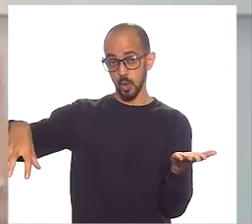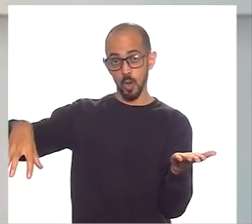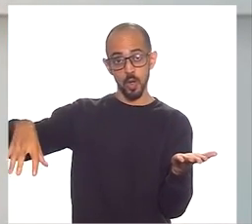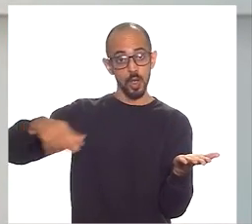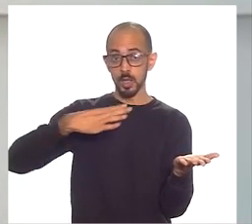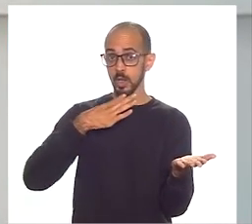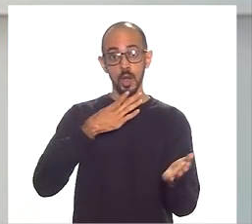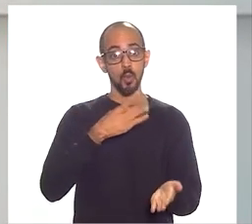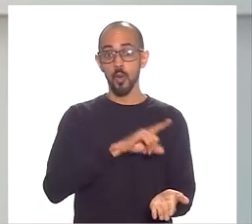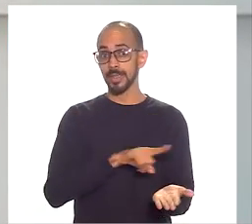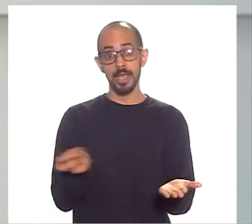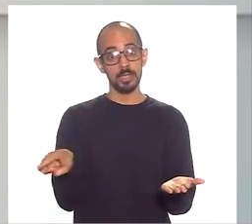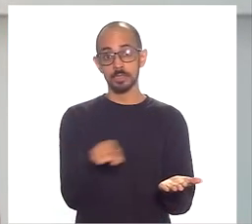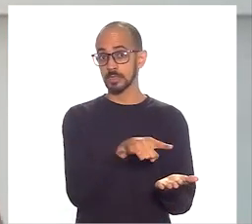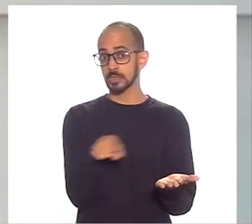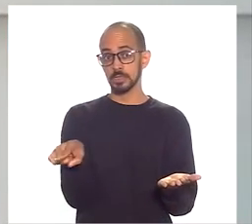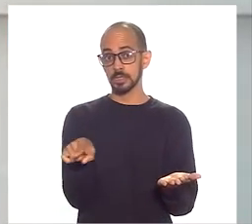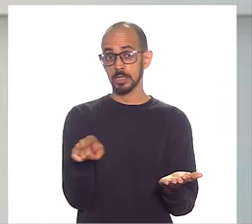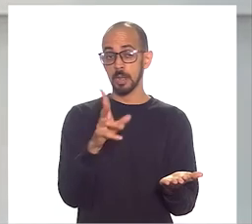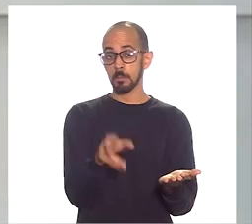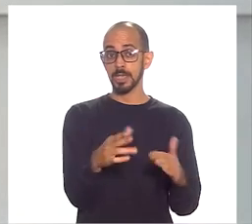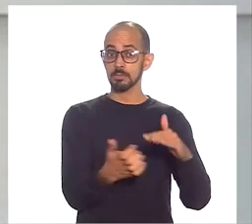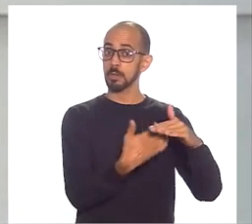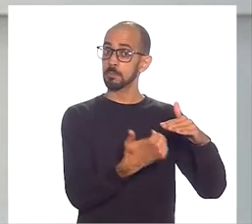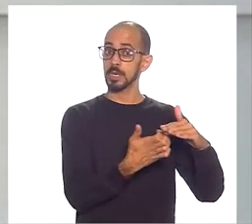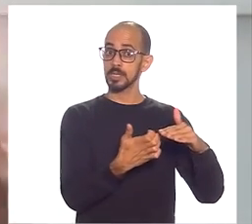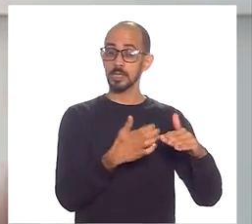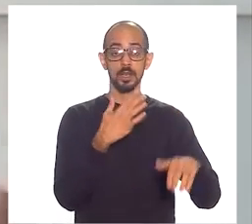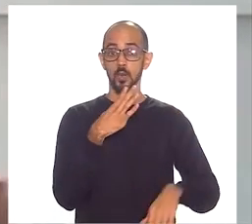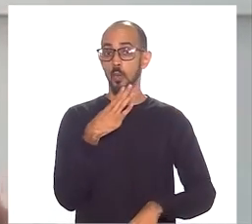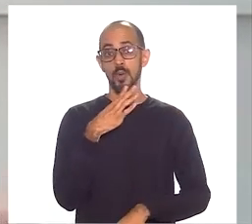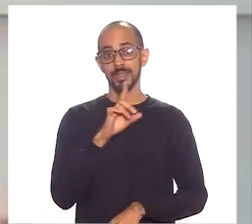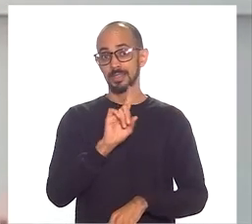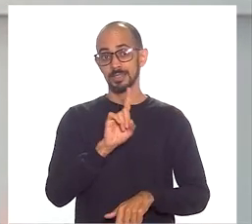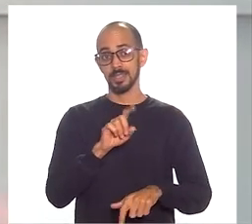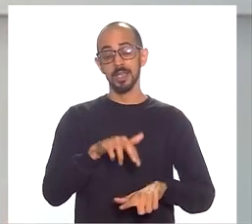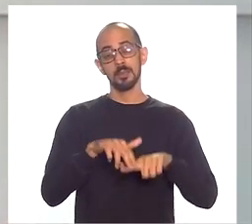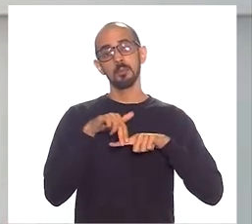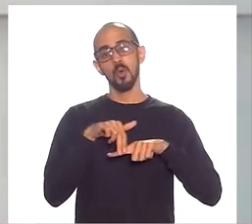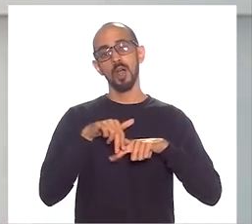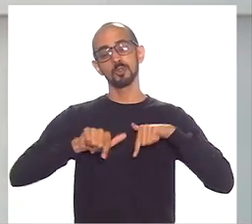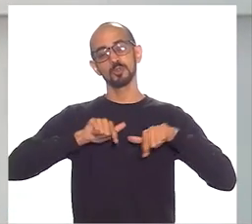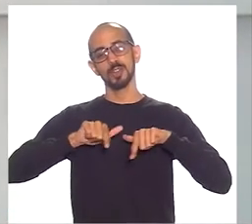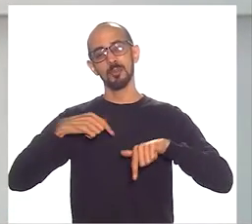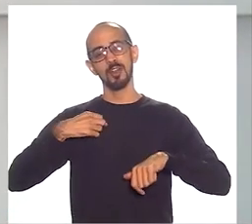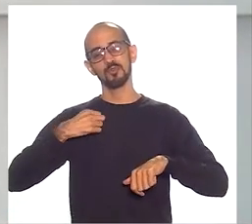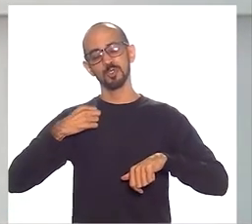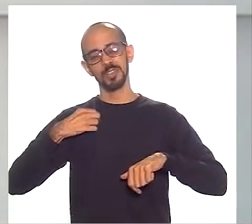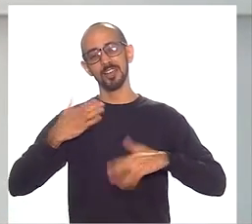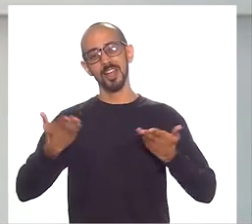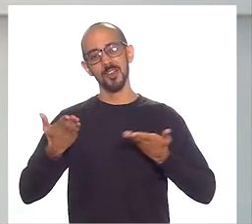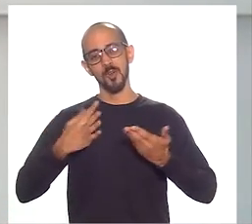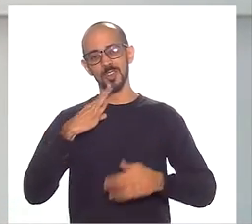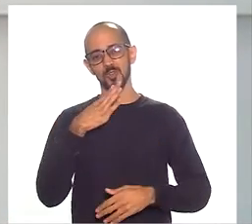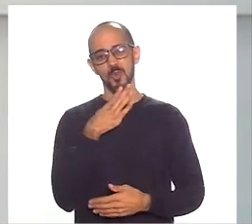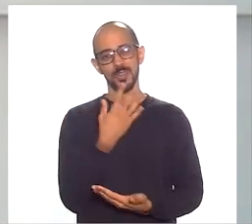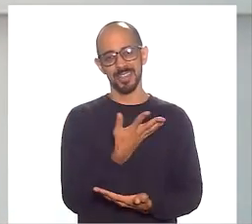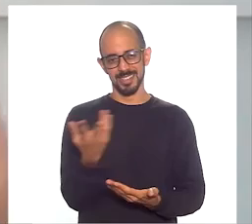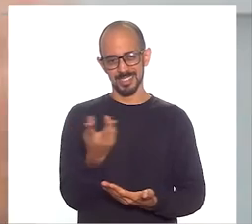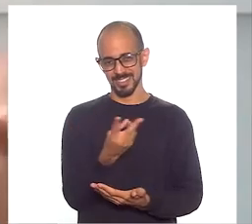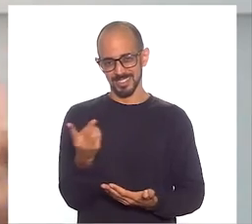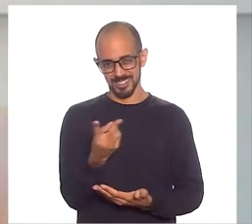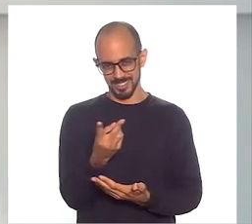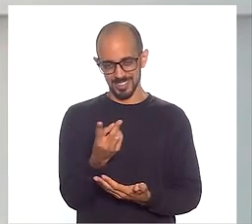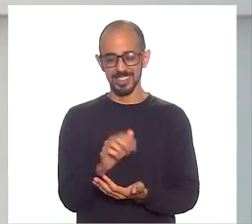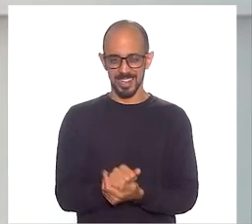que nem se conheciam, né? Trabalham para a mesma corporação, mas não sabem quem são. E, através do voluntariado, passaram a se conhecer.